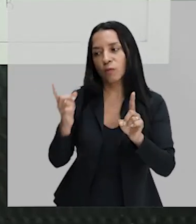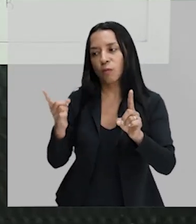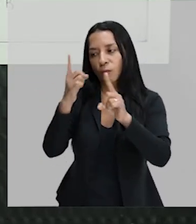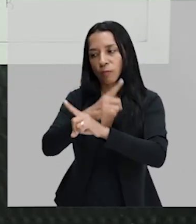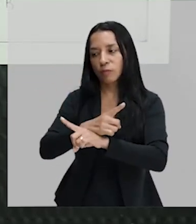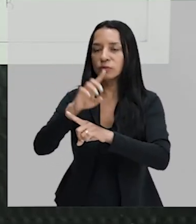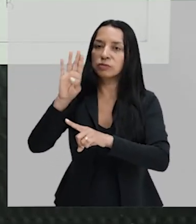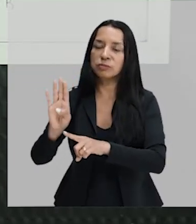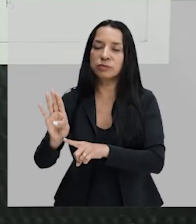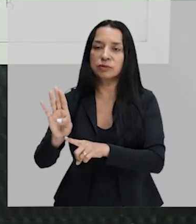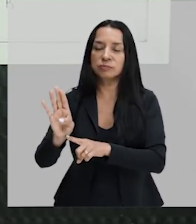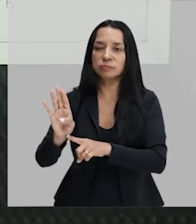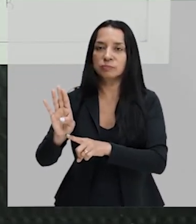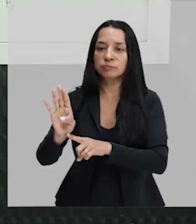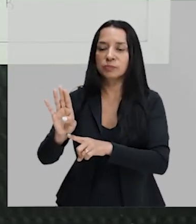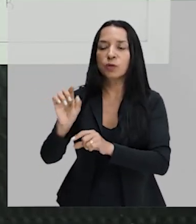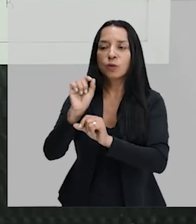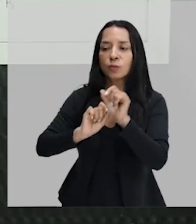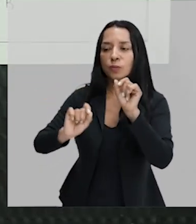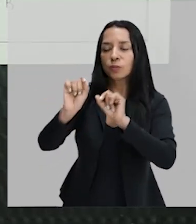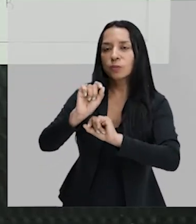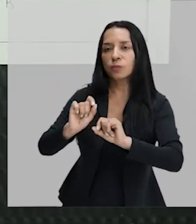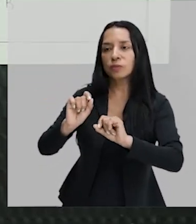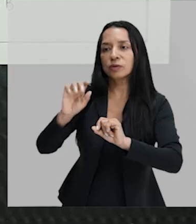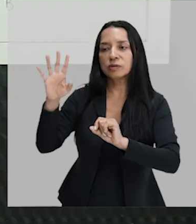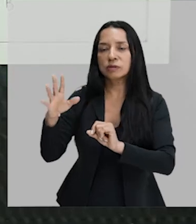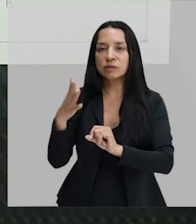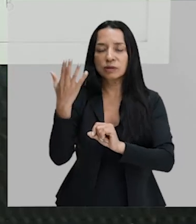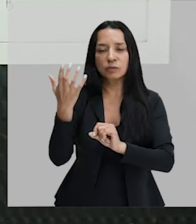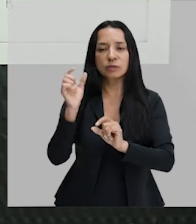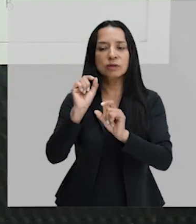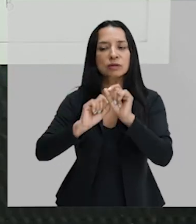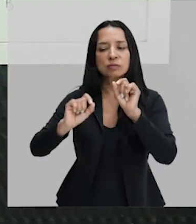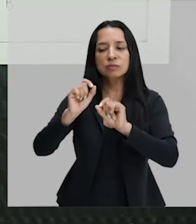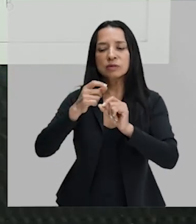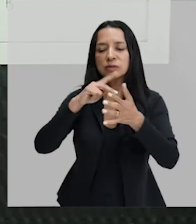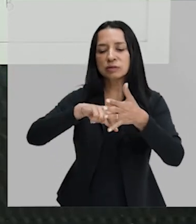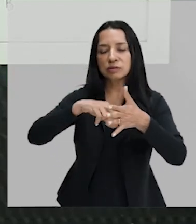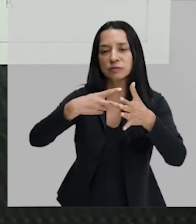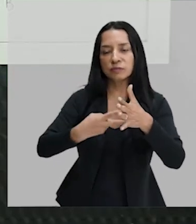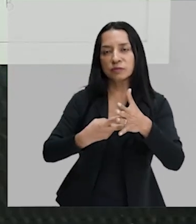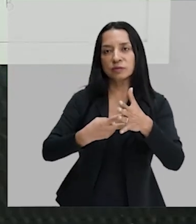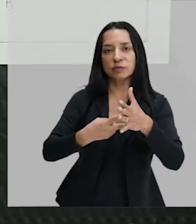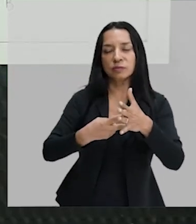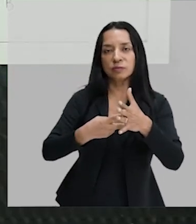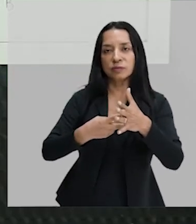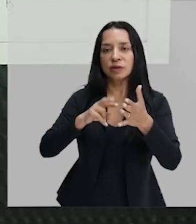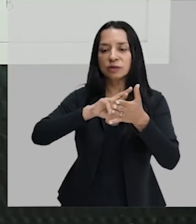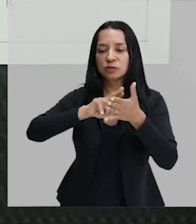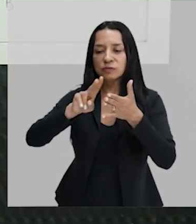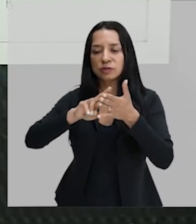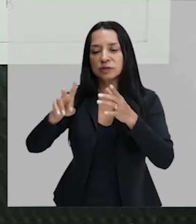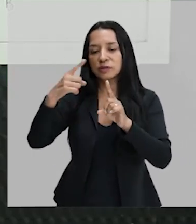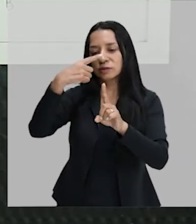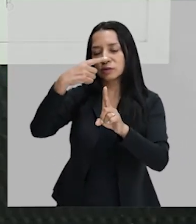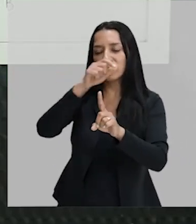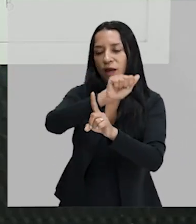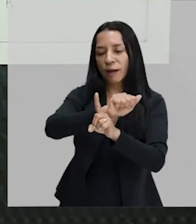B. Tá? Então, o que acontece aqui, pessoal? O que eu quero dizer com isso? Então, eu quero fazer a diferença de A menos